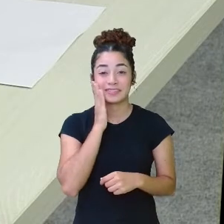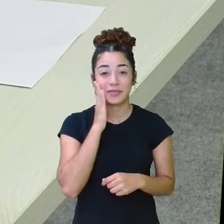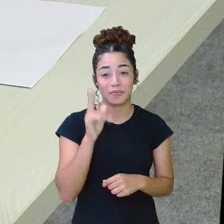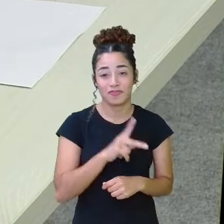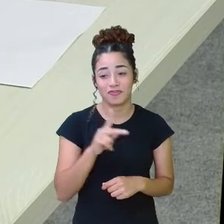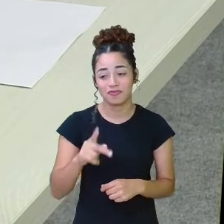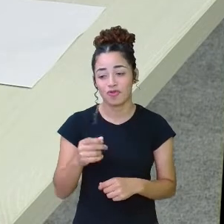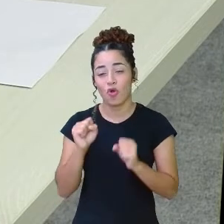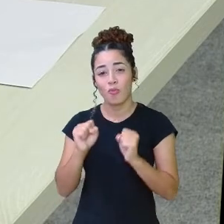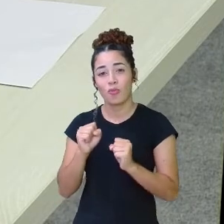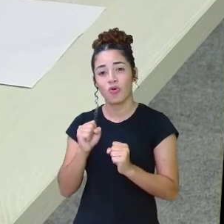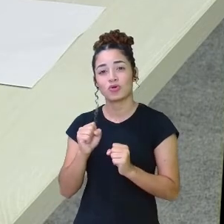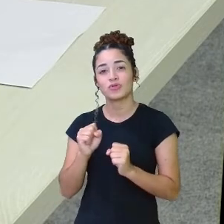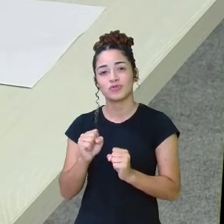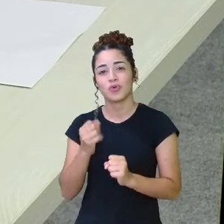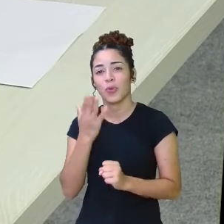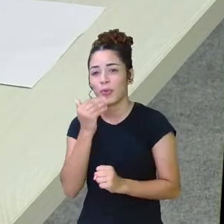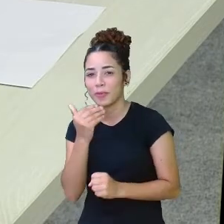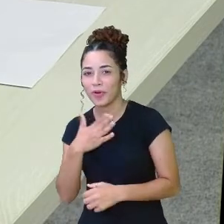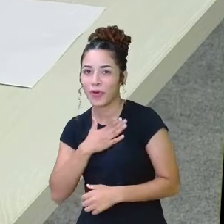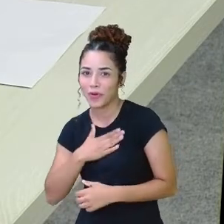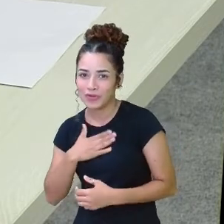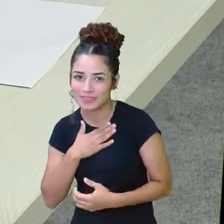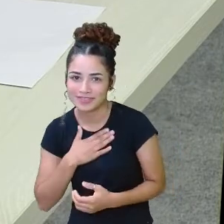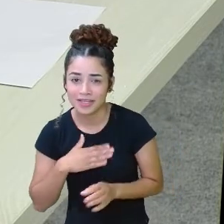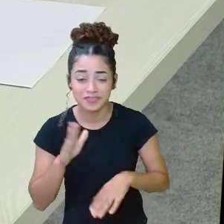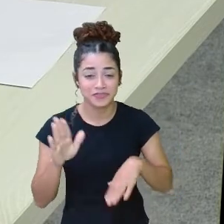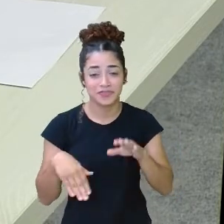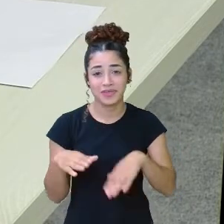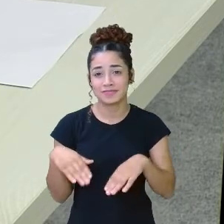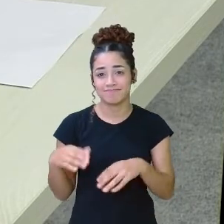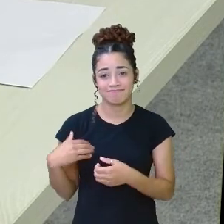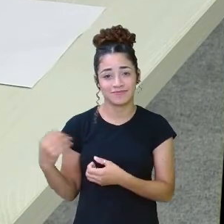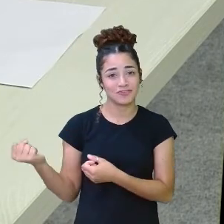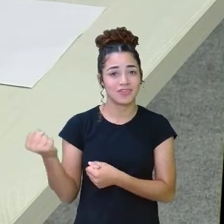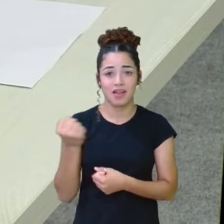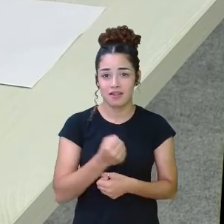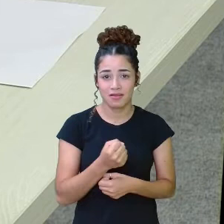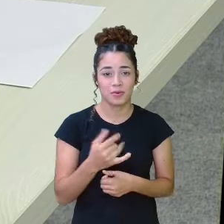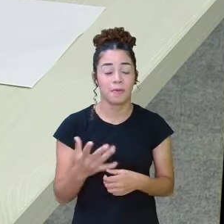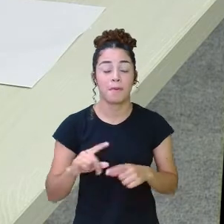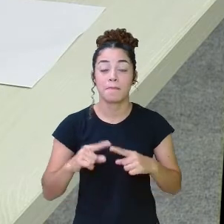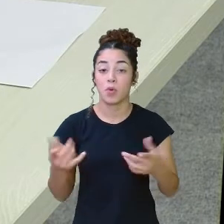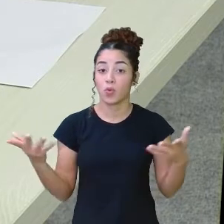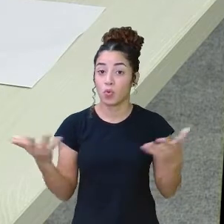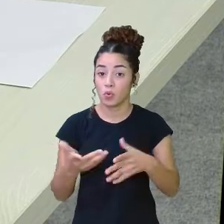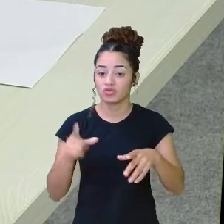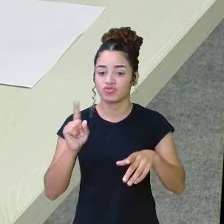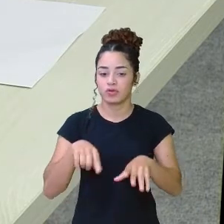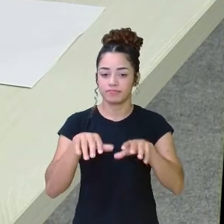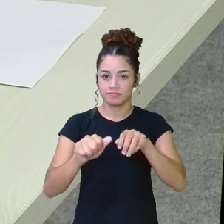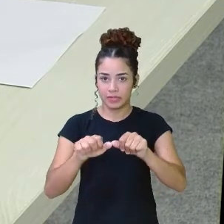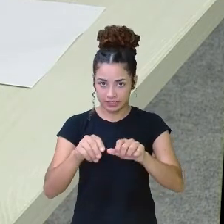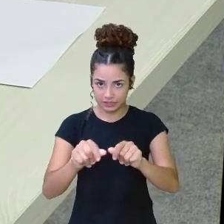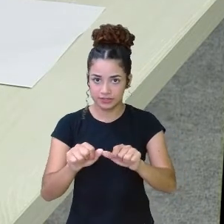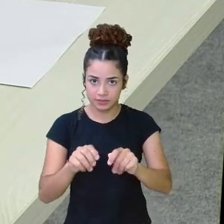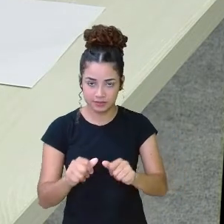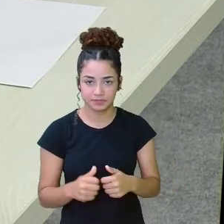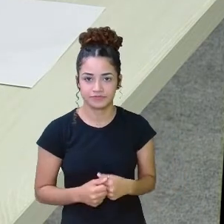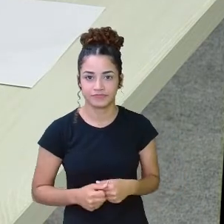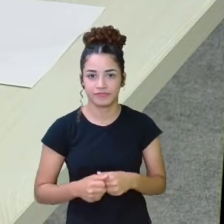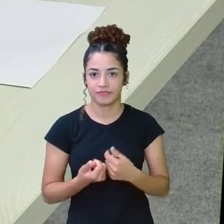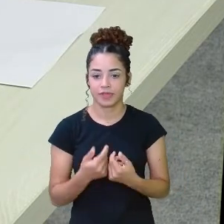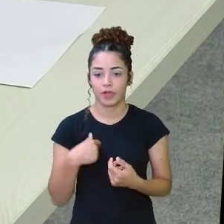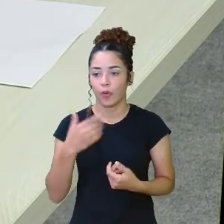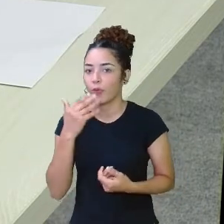fazer uma gracinha para o meu lado, eu trago jujuba às vezes, né? Mas hoje eu trouxe a massa, que ninguém